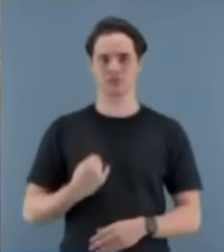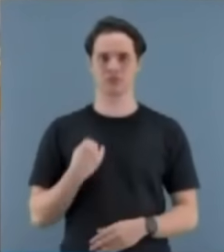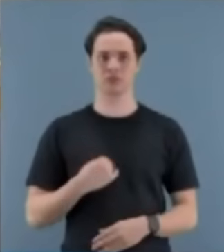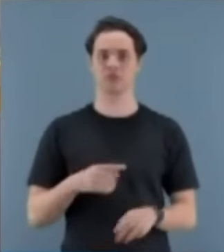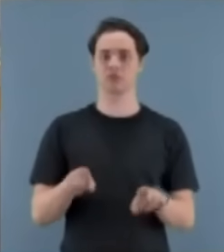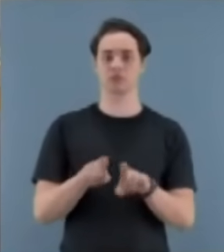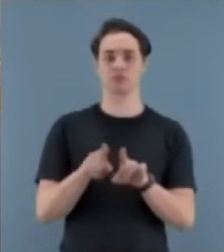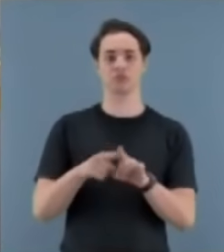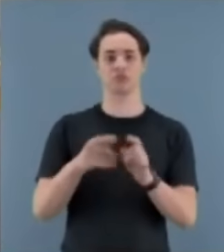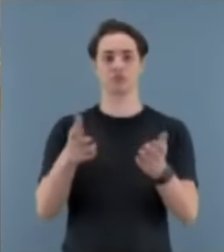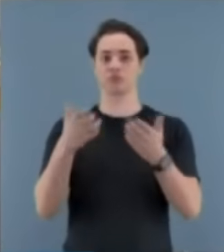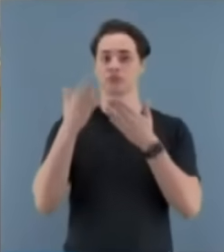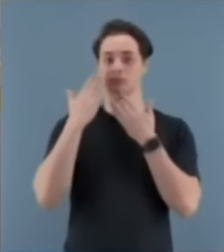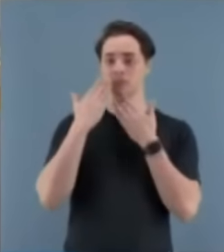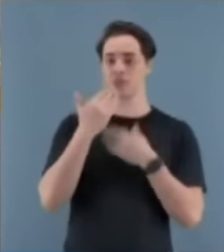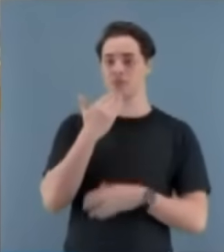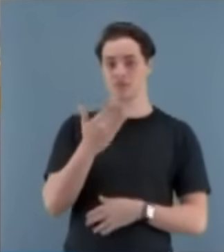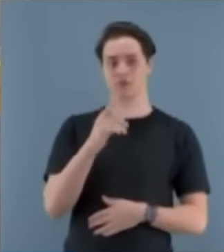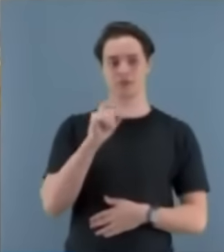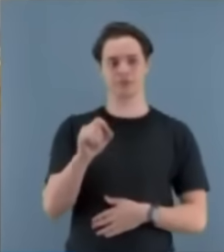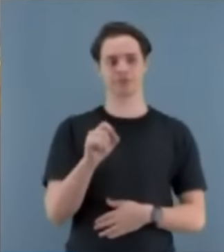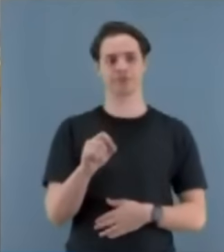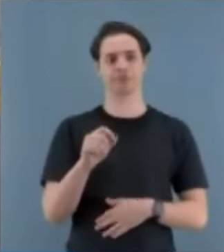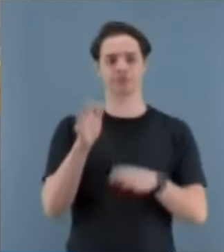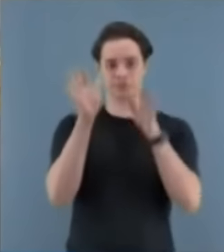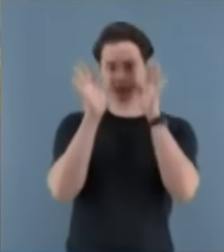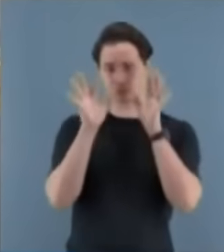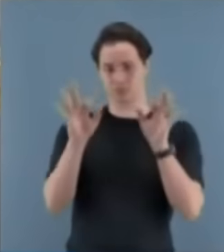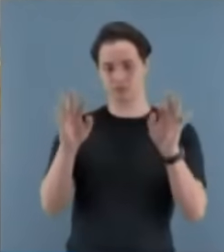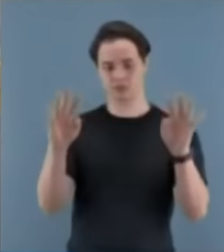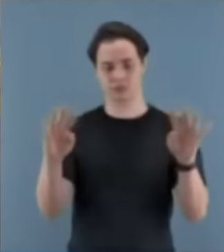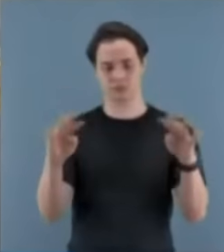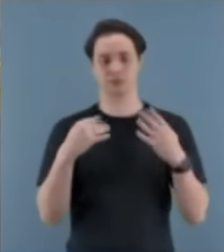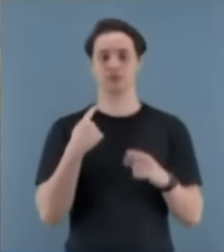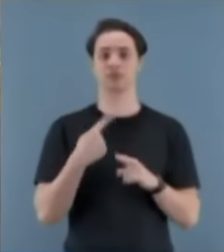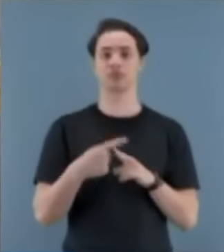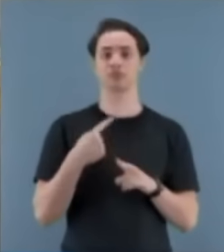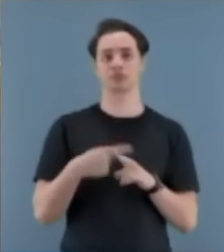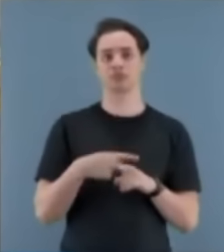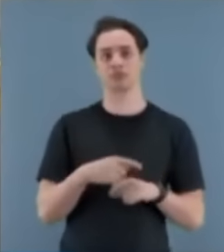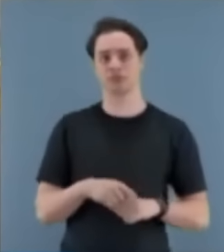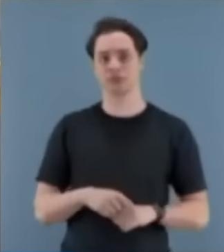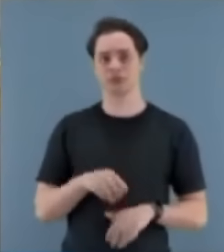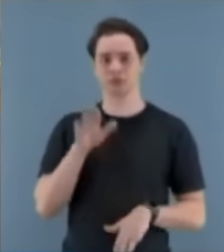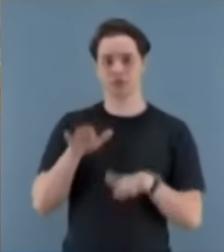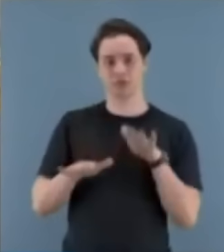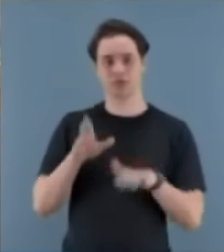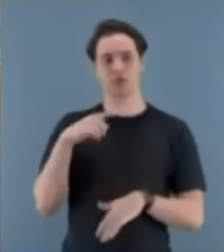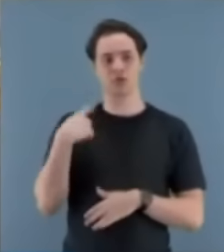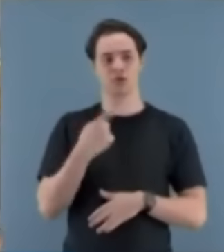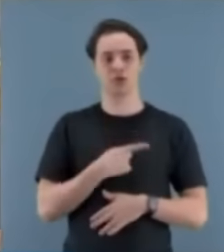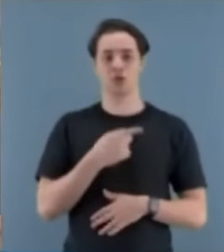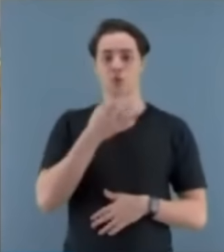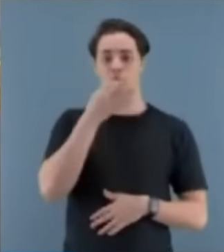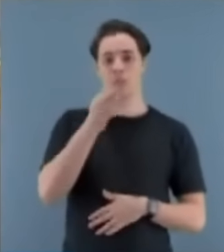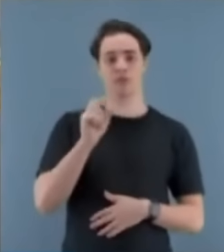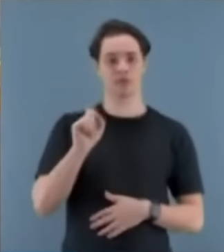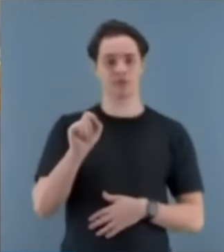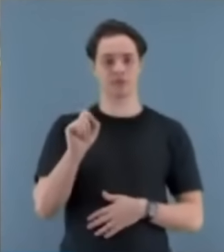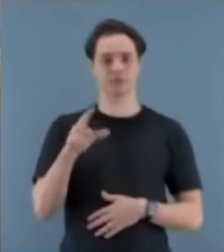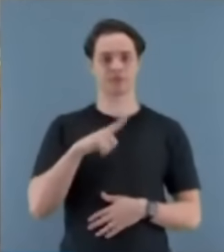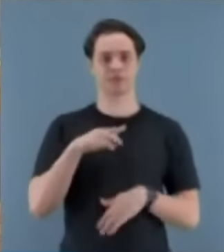pediria um pouco de atenção, por gentileza, porque às vezes a gente comenta aqui que